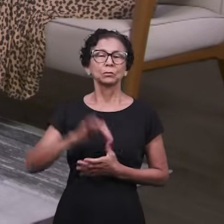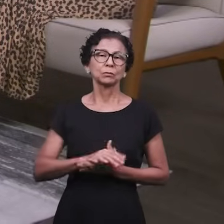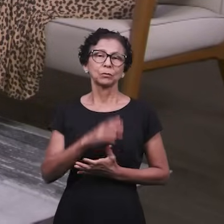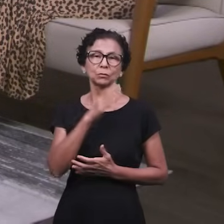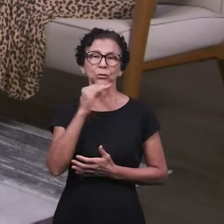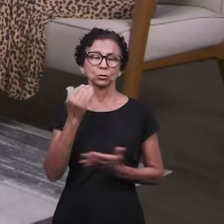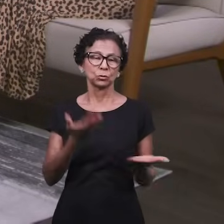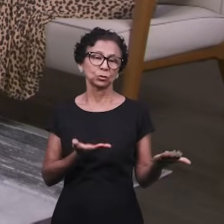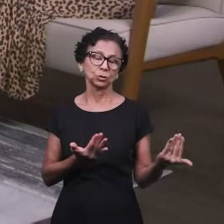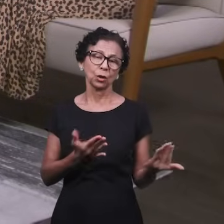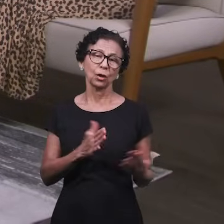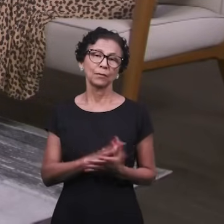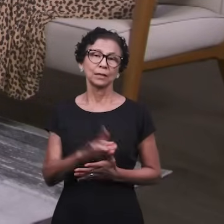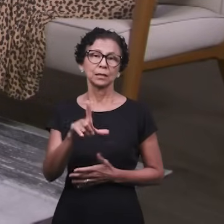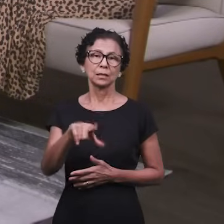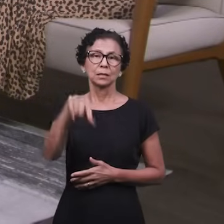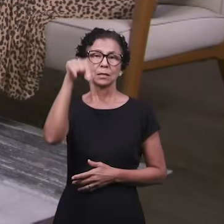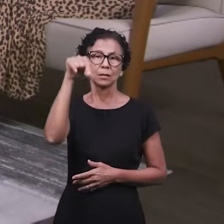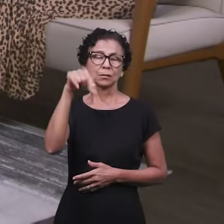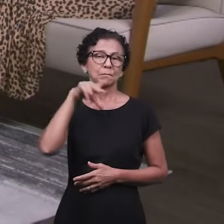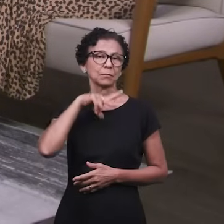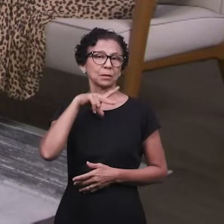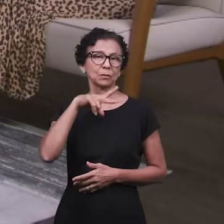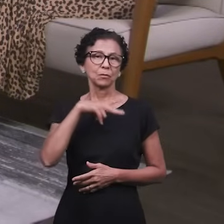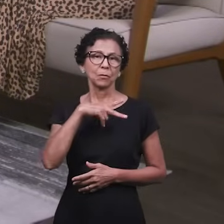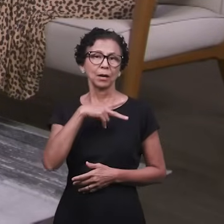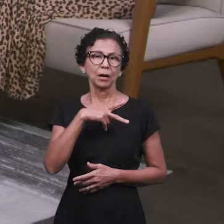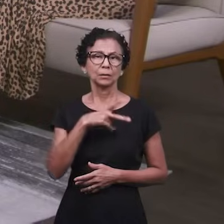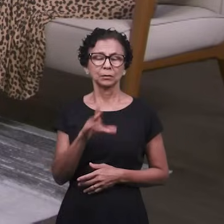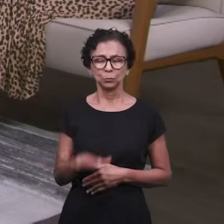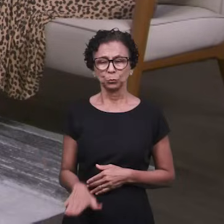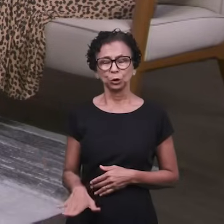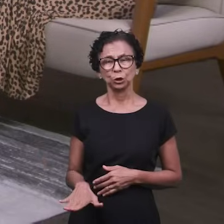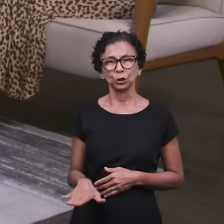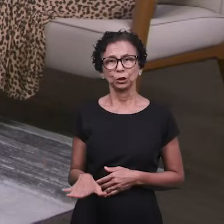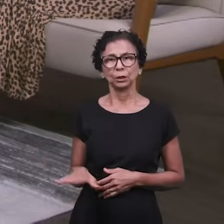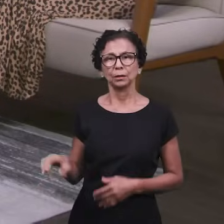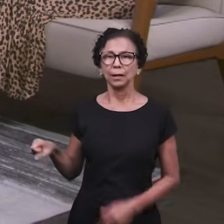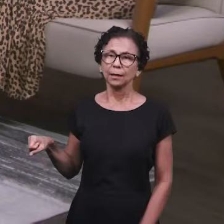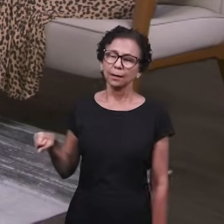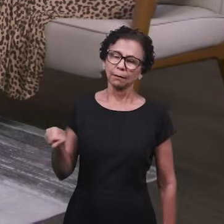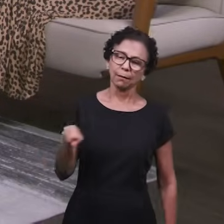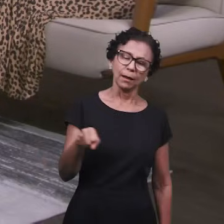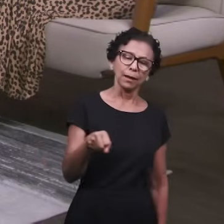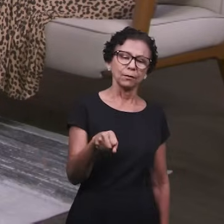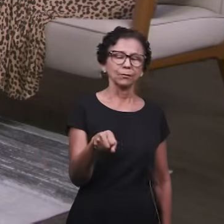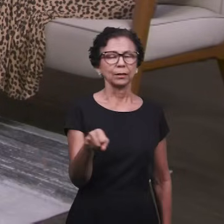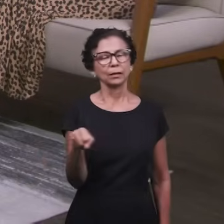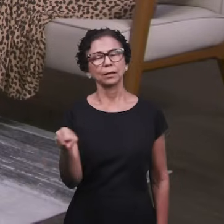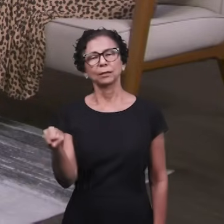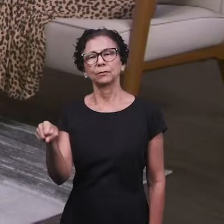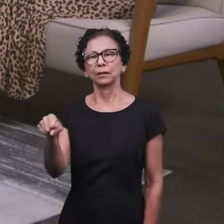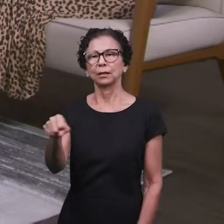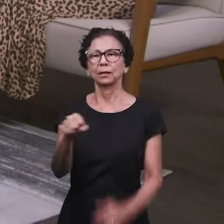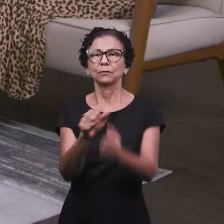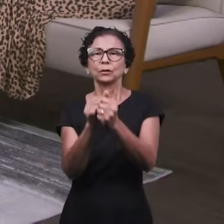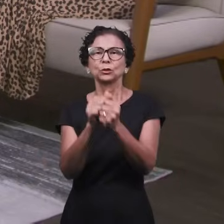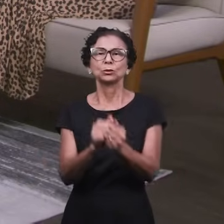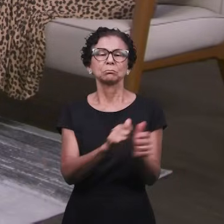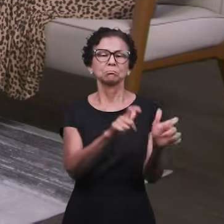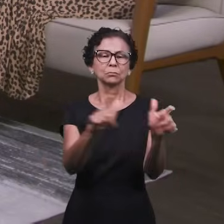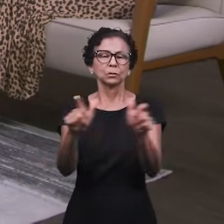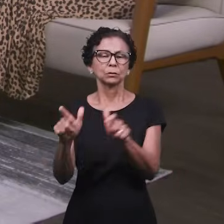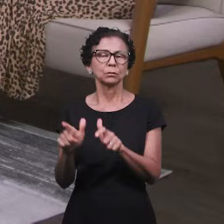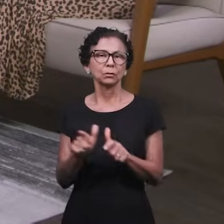né? Quando estão com as famílias pequenos, eles estão onde nós quisermos. E depois, quando eles já puderem estar por conta própria,